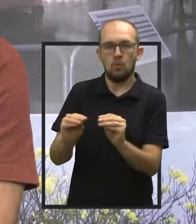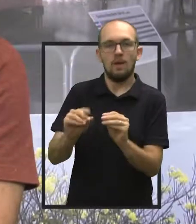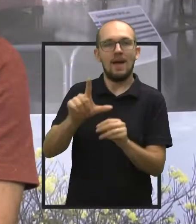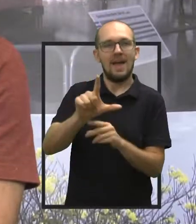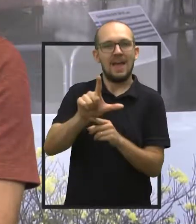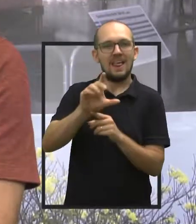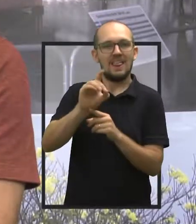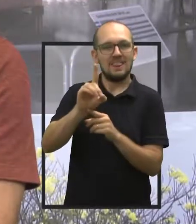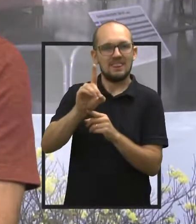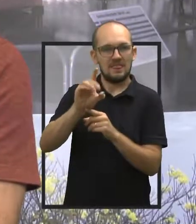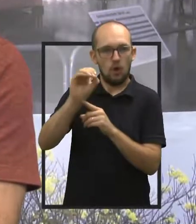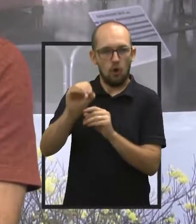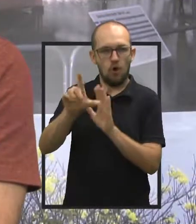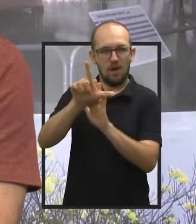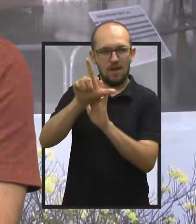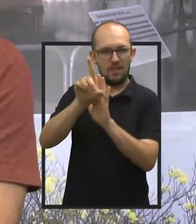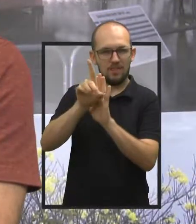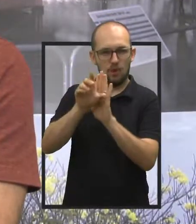reais para o